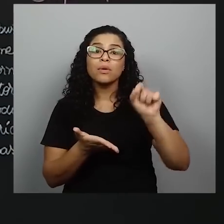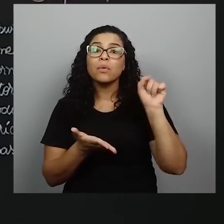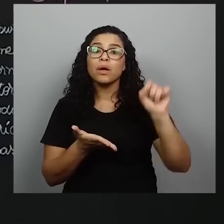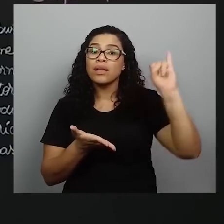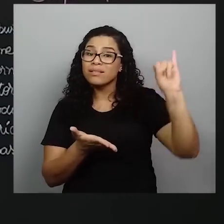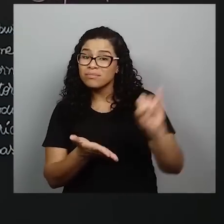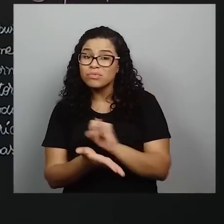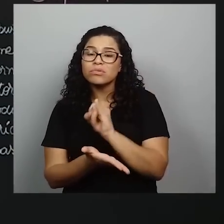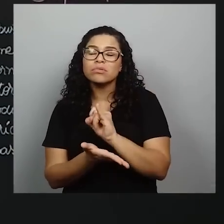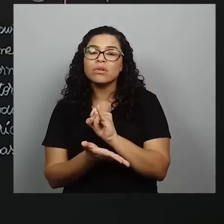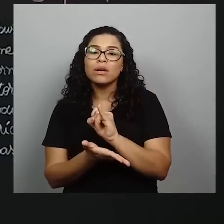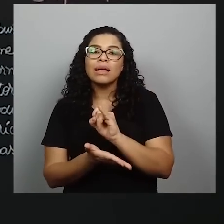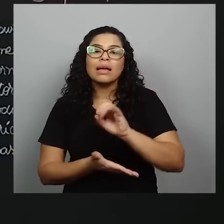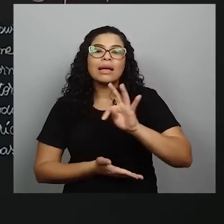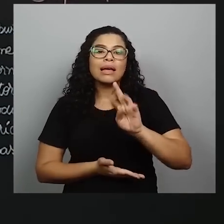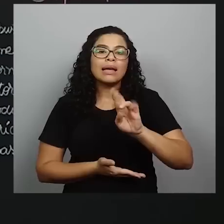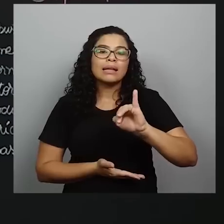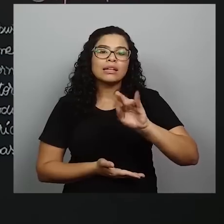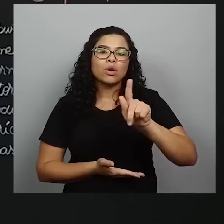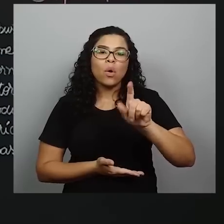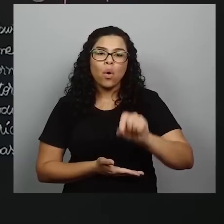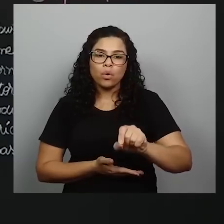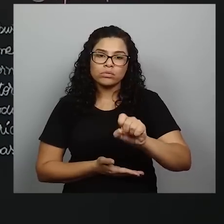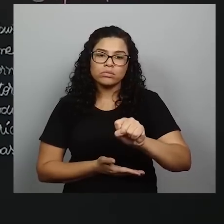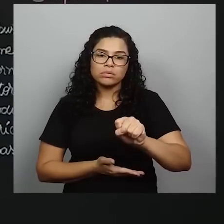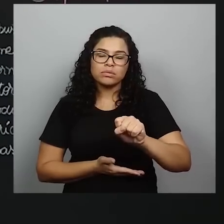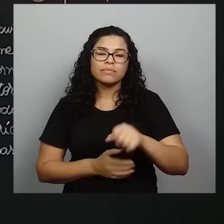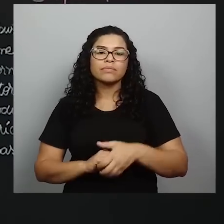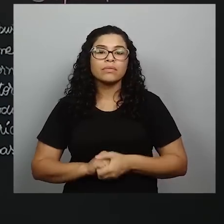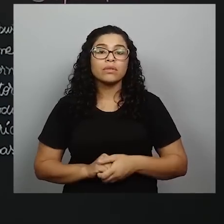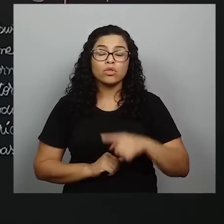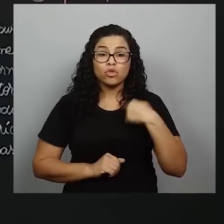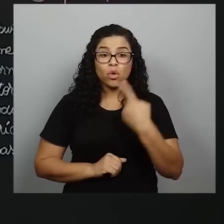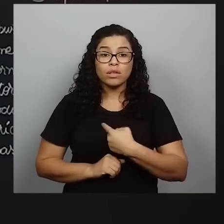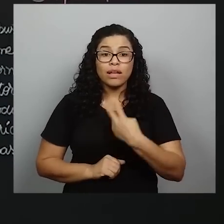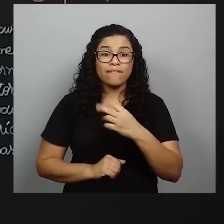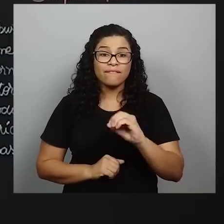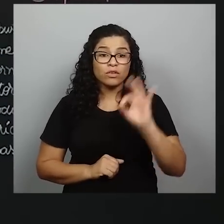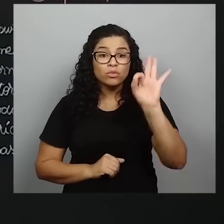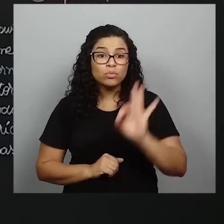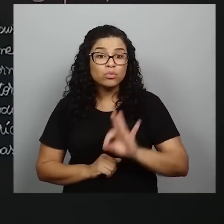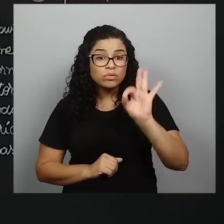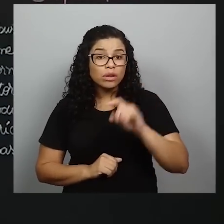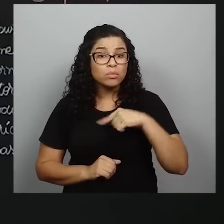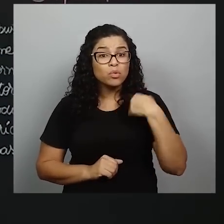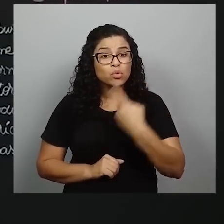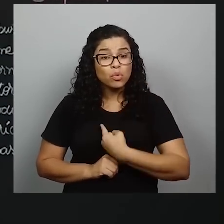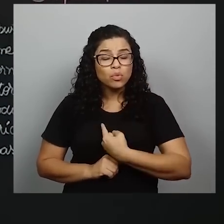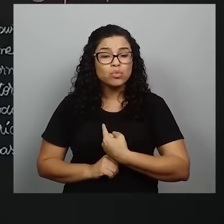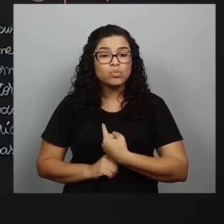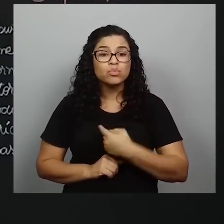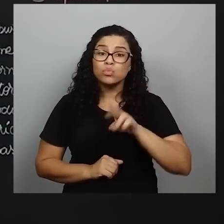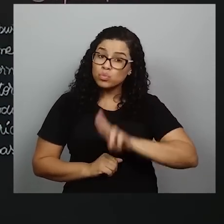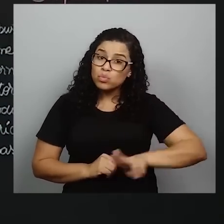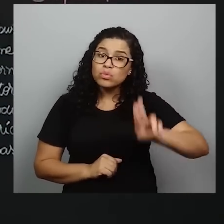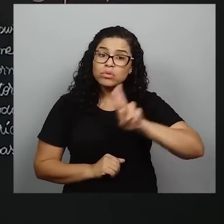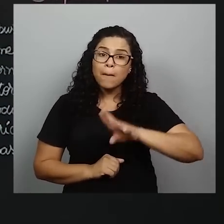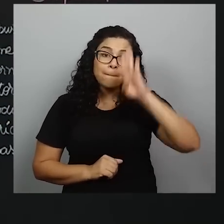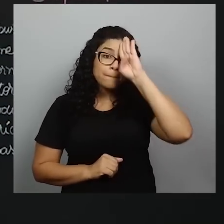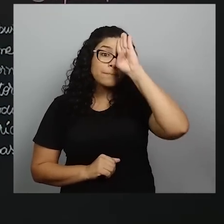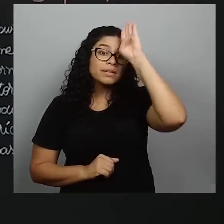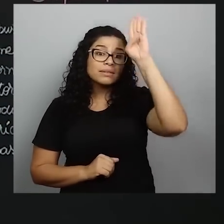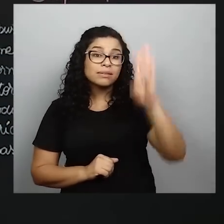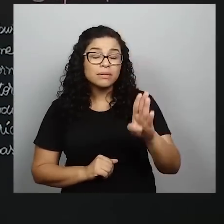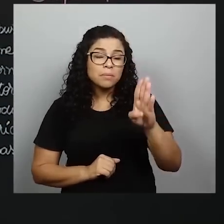gente, 20% somente do trigo que nós consumimos no país, nós produzimos. A produção de trigo ela fica